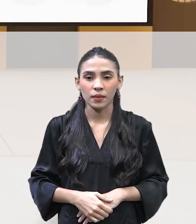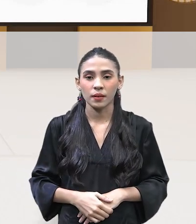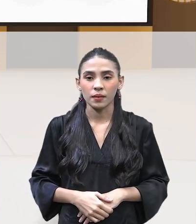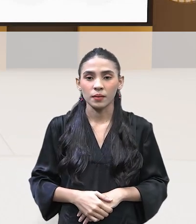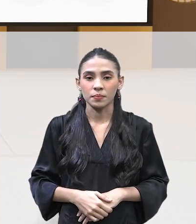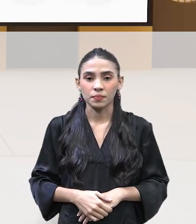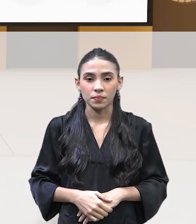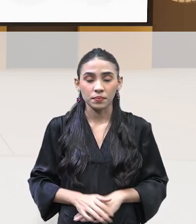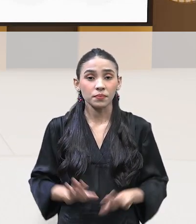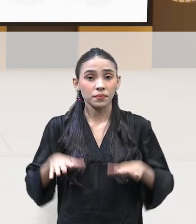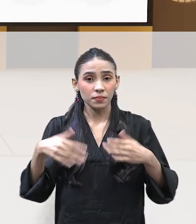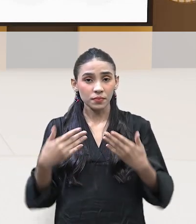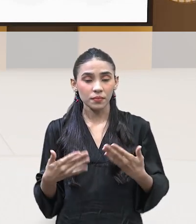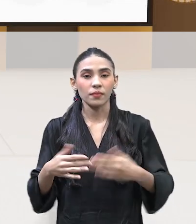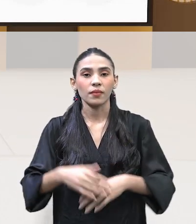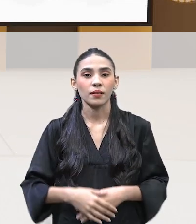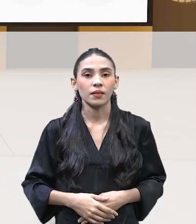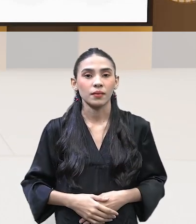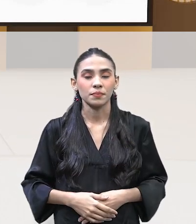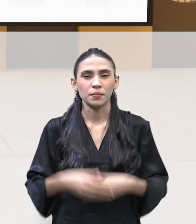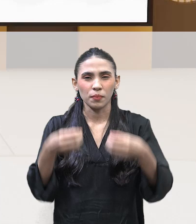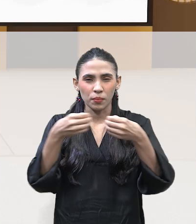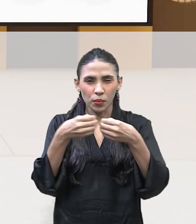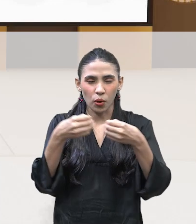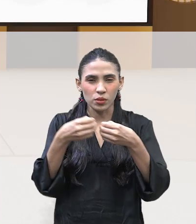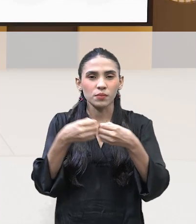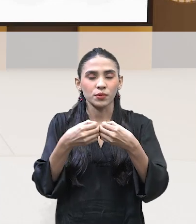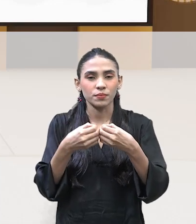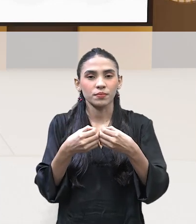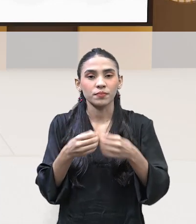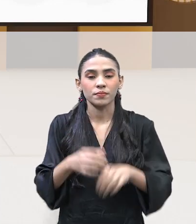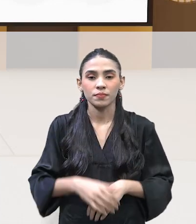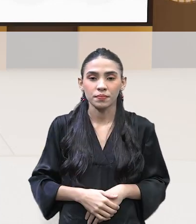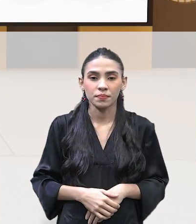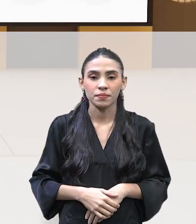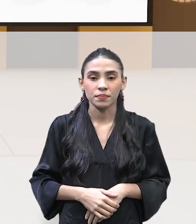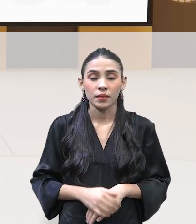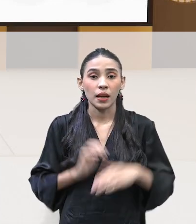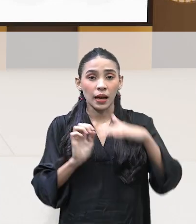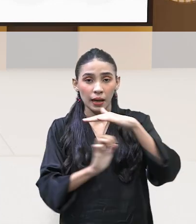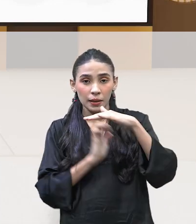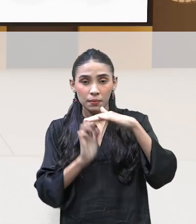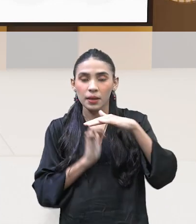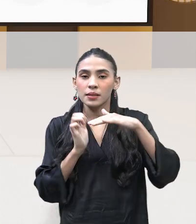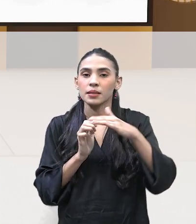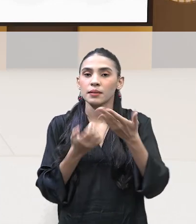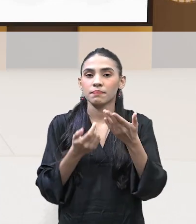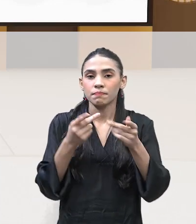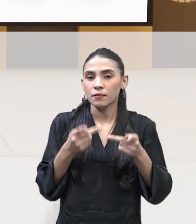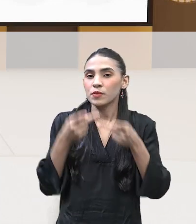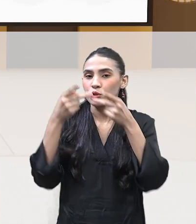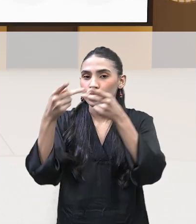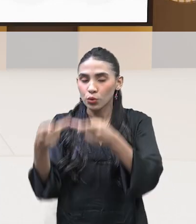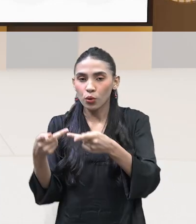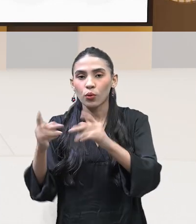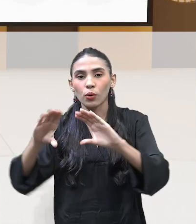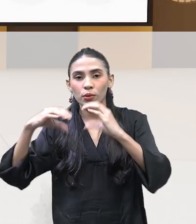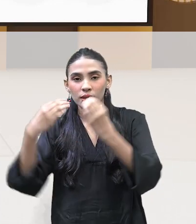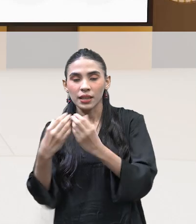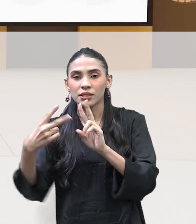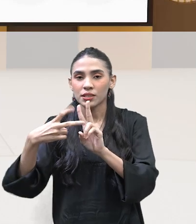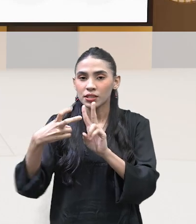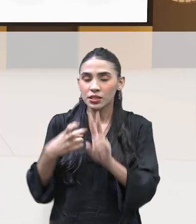seus afluentes. Então, é muito próximo da nossa realidade. Então, essa empresa foi lá, conheceu de